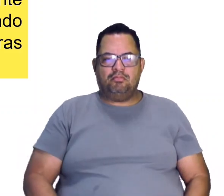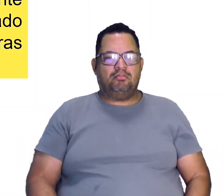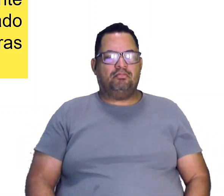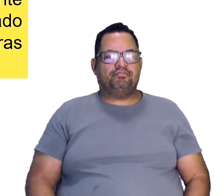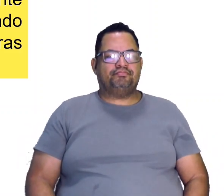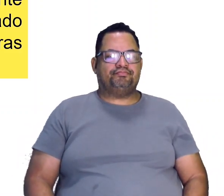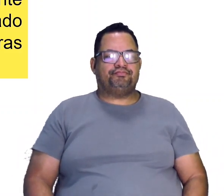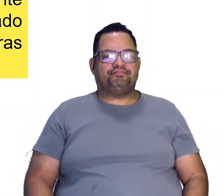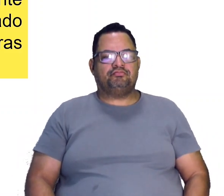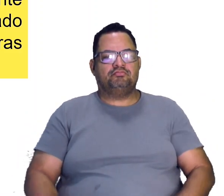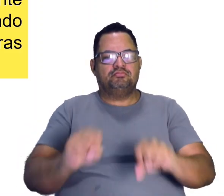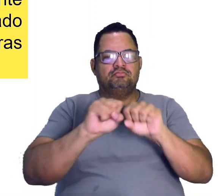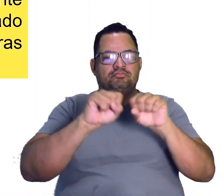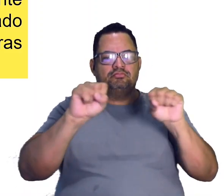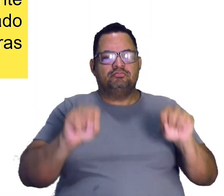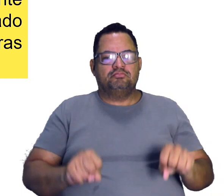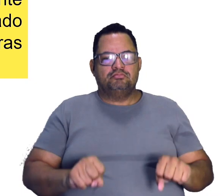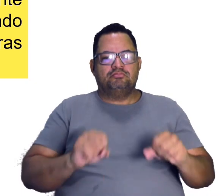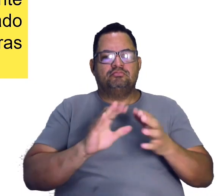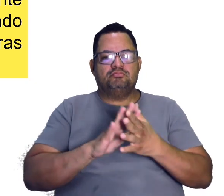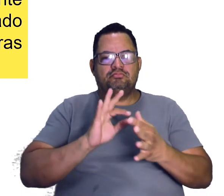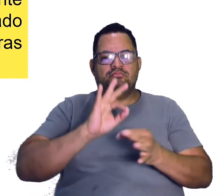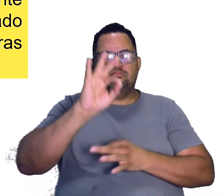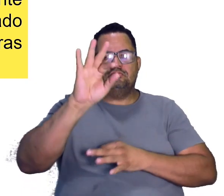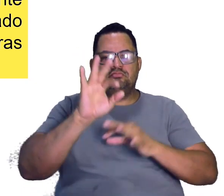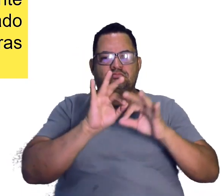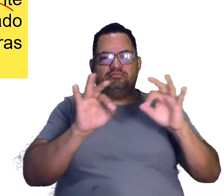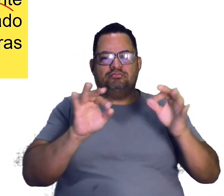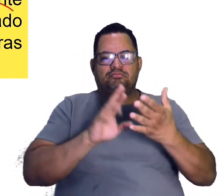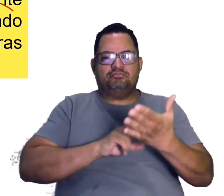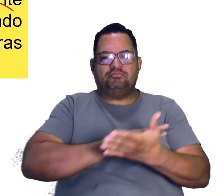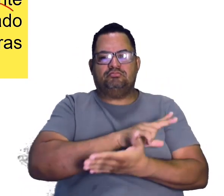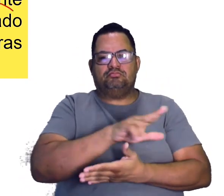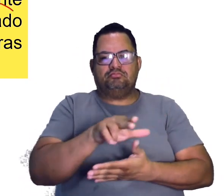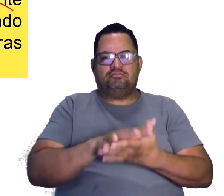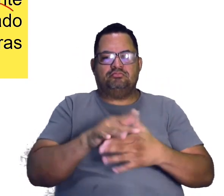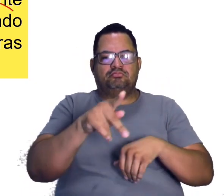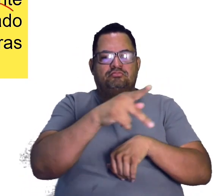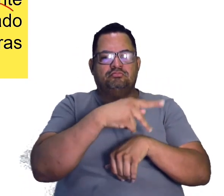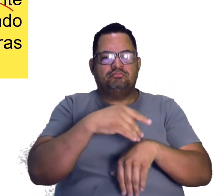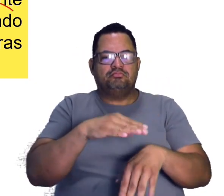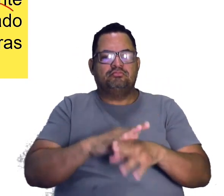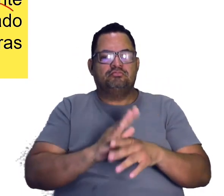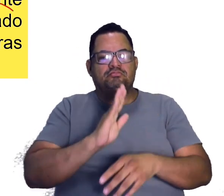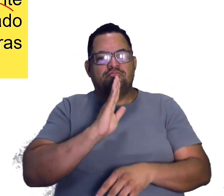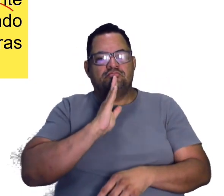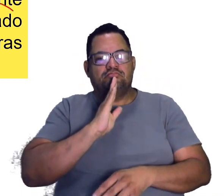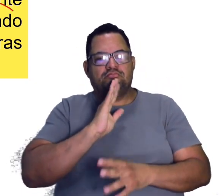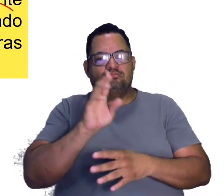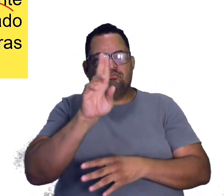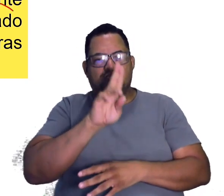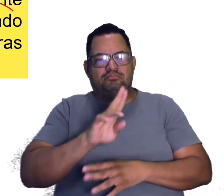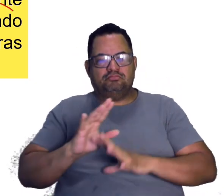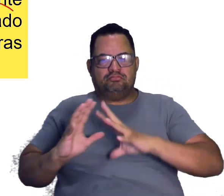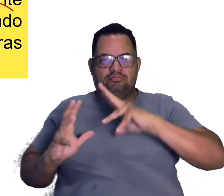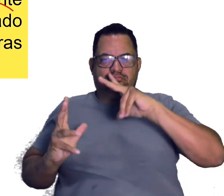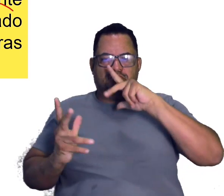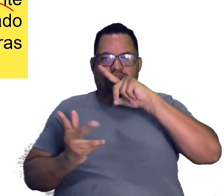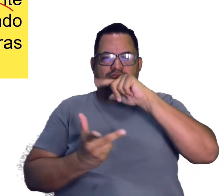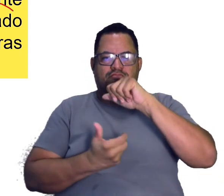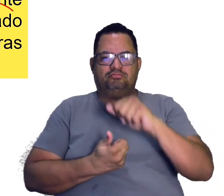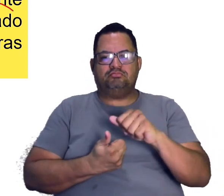E é o sistema de unidades de medida internacionalmente reconhecido e é adotado em todo o